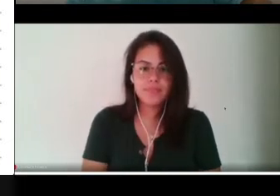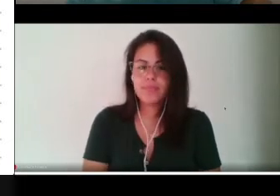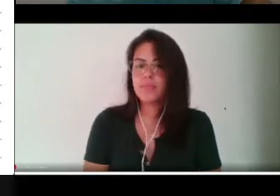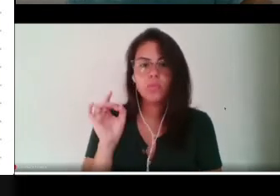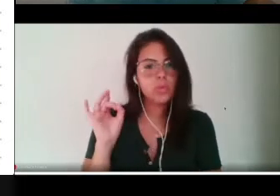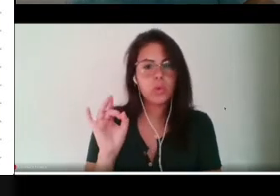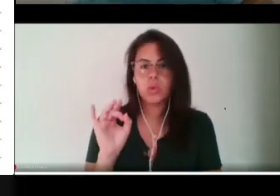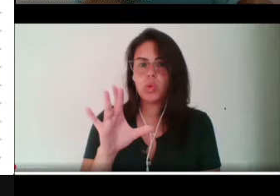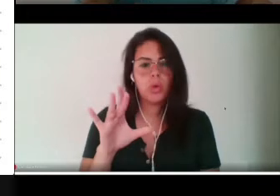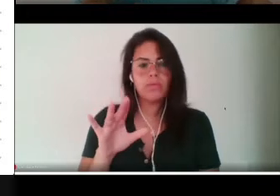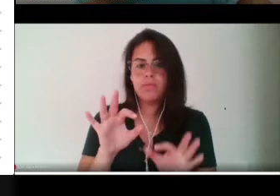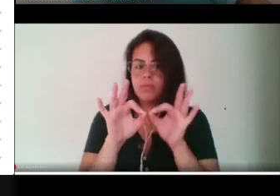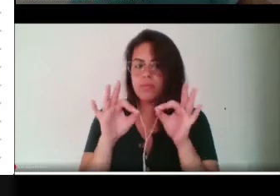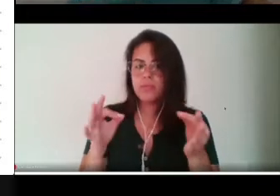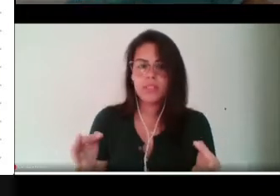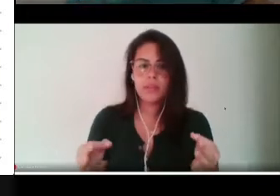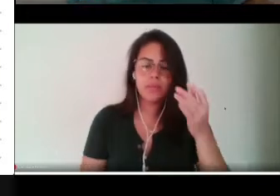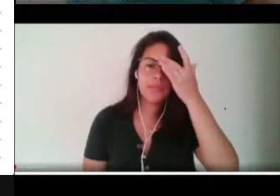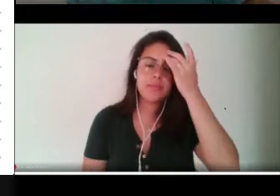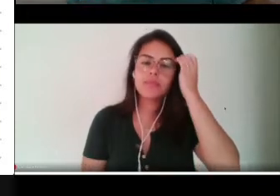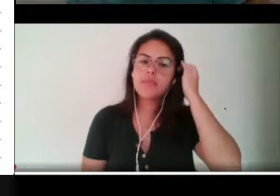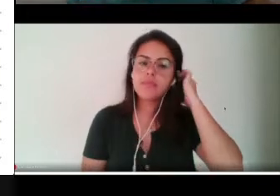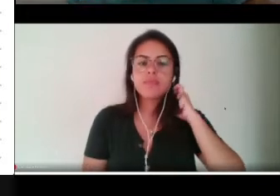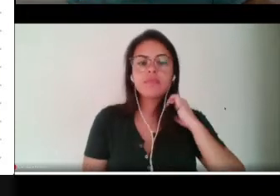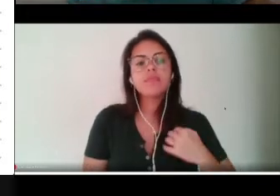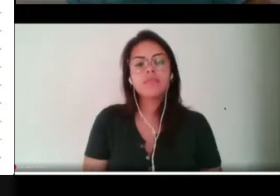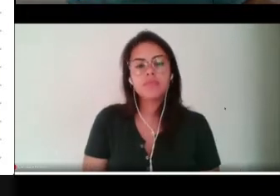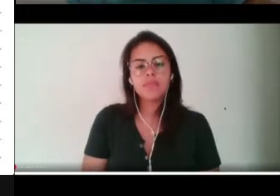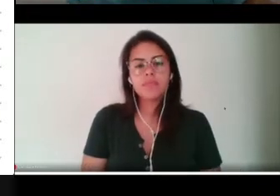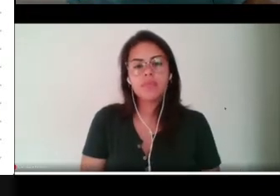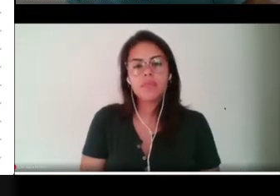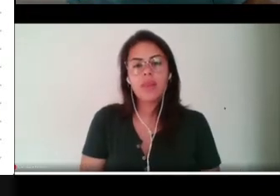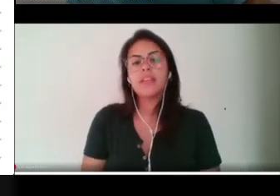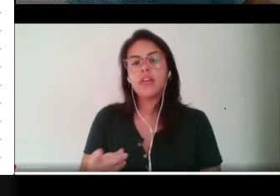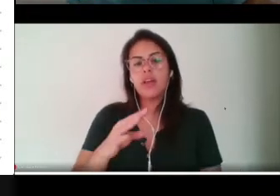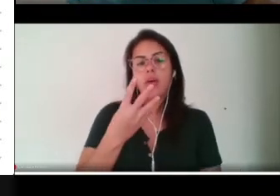né? 6 vezes 6,9 dá 41,4.